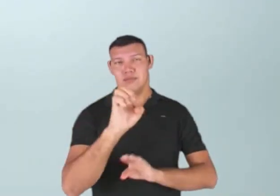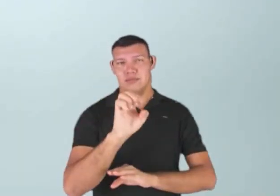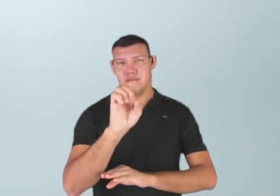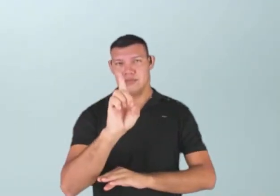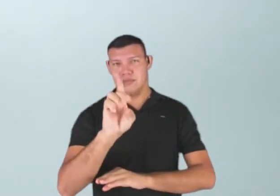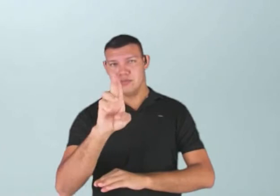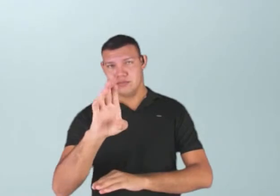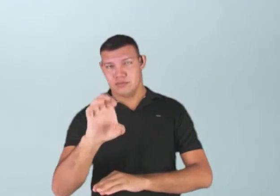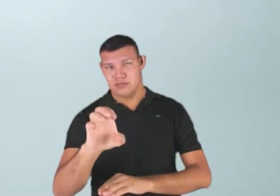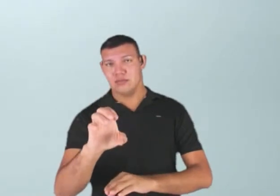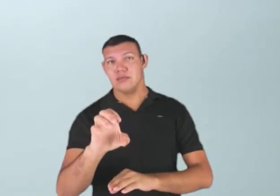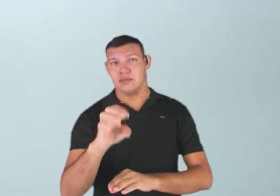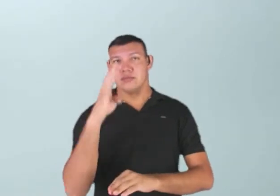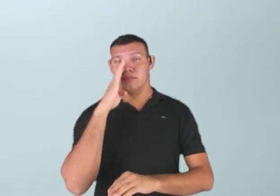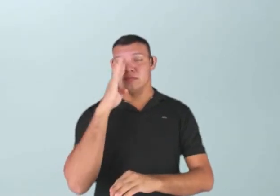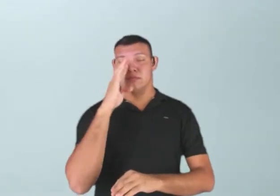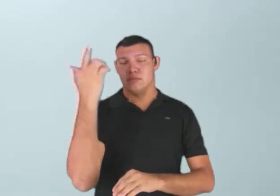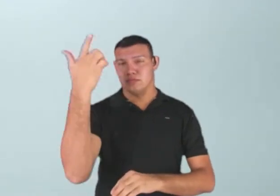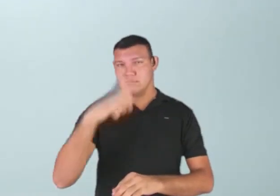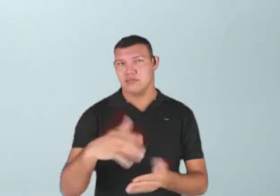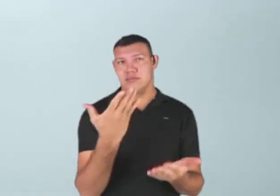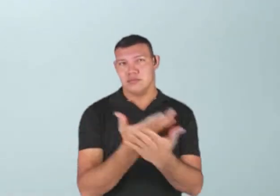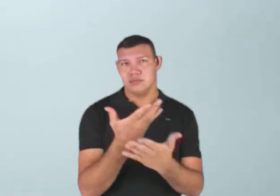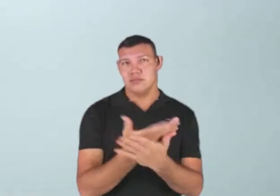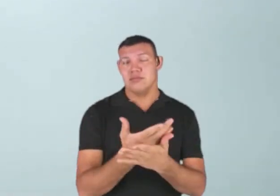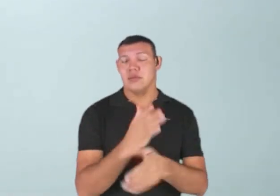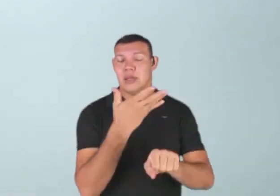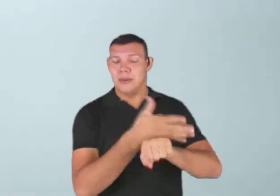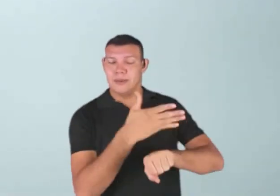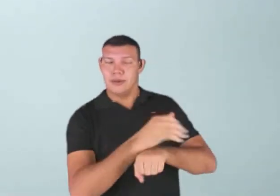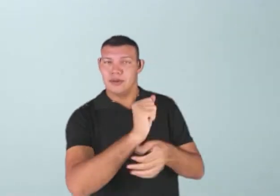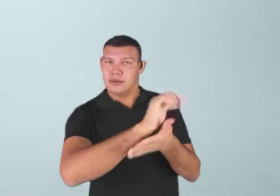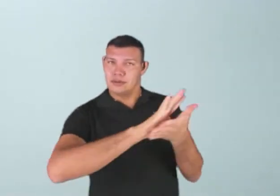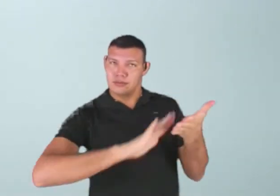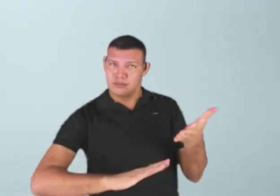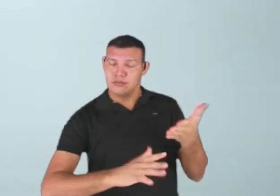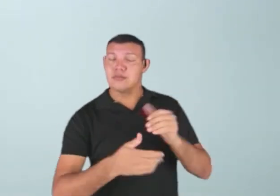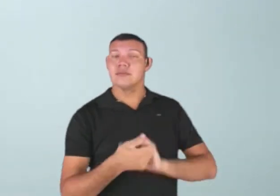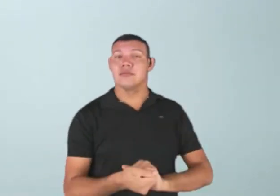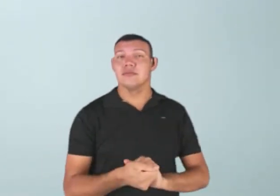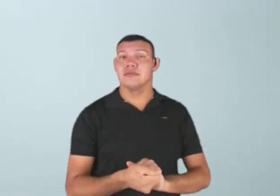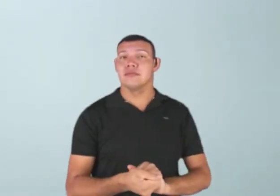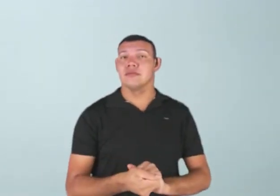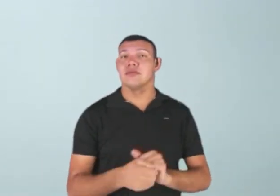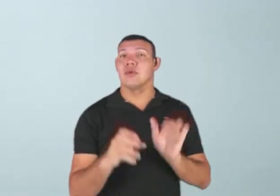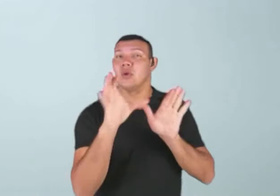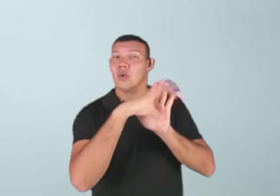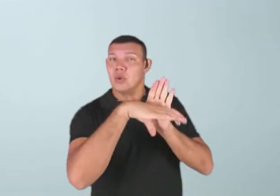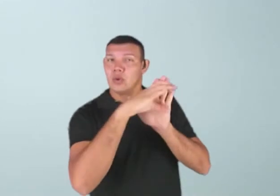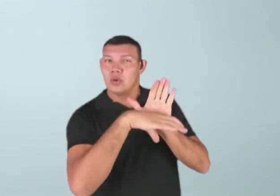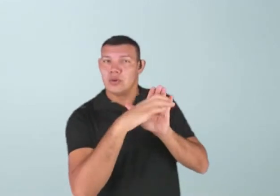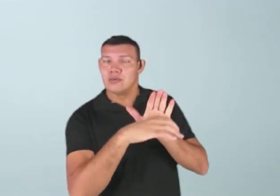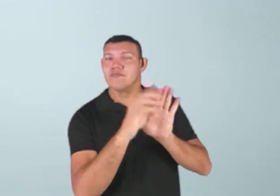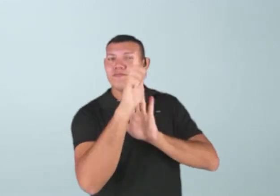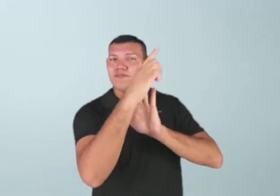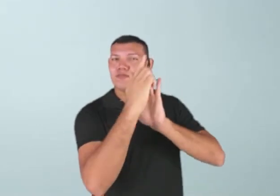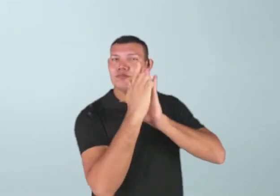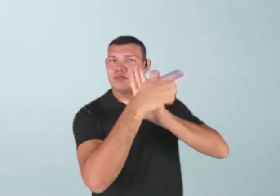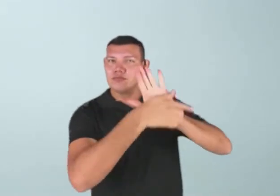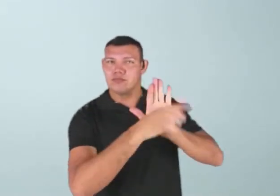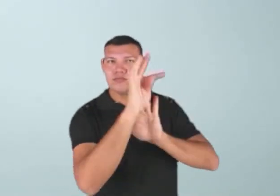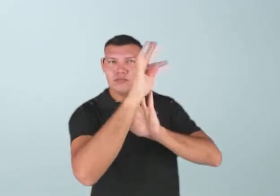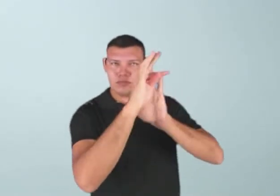a plataforma, não deixe de rever esta aula, fazer os exercícios, tá? Para que esse assunto, esse